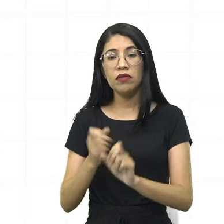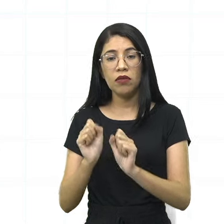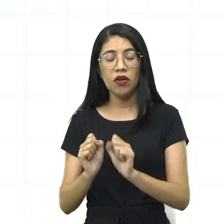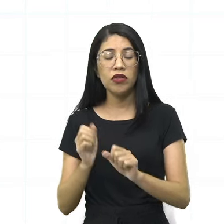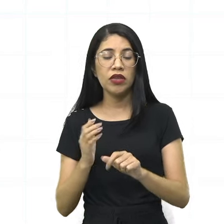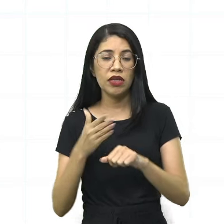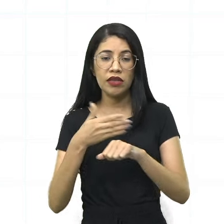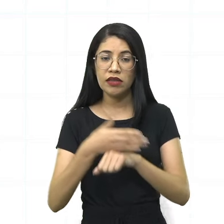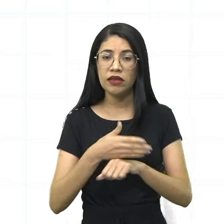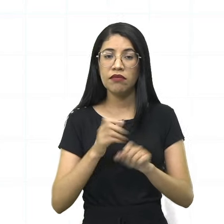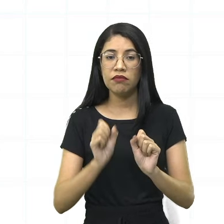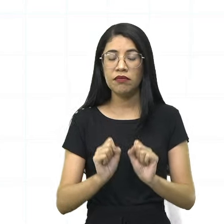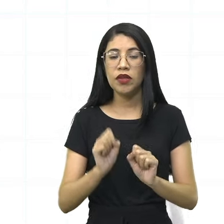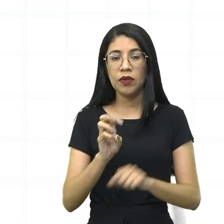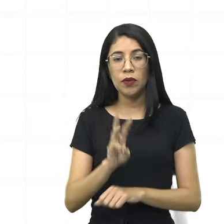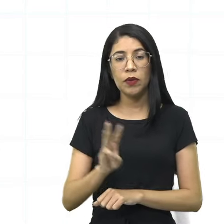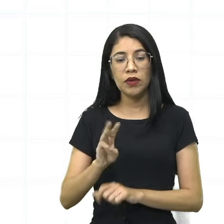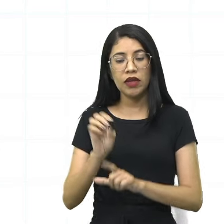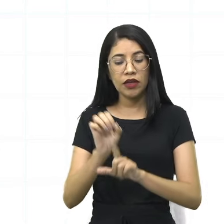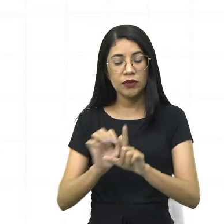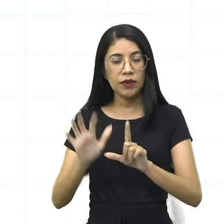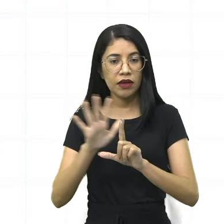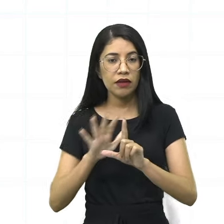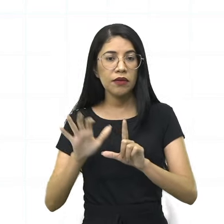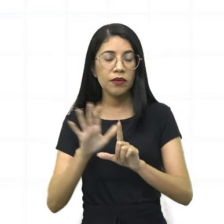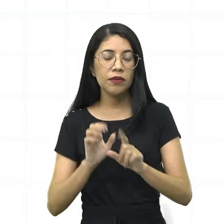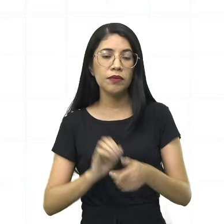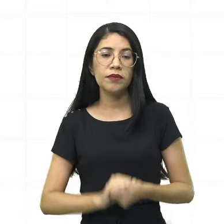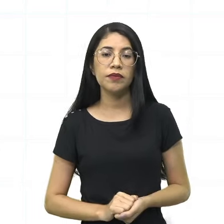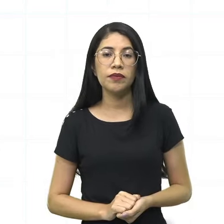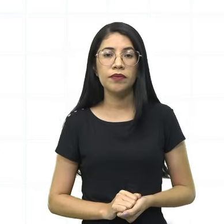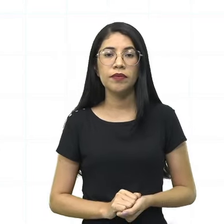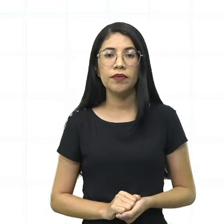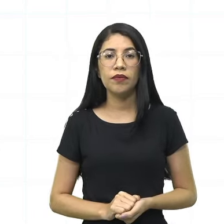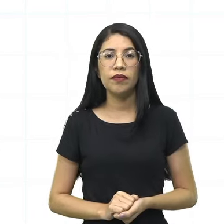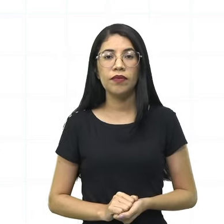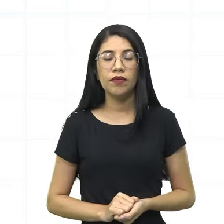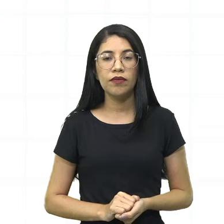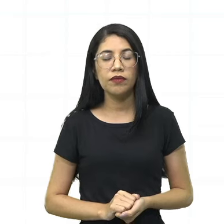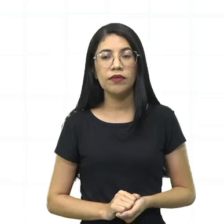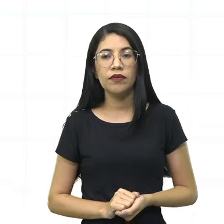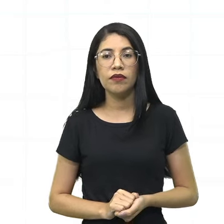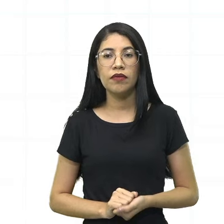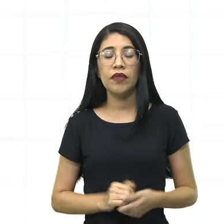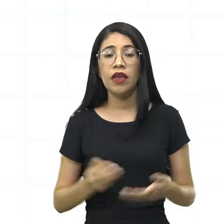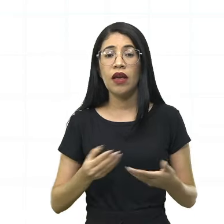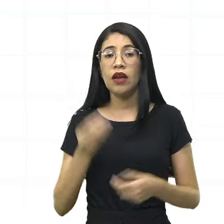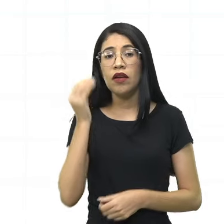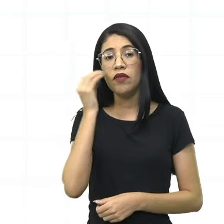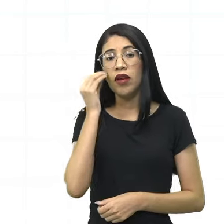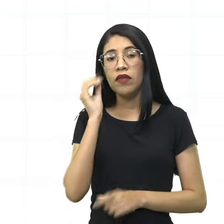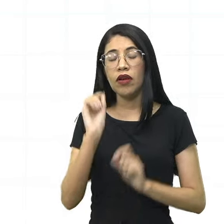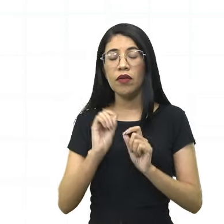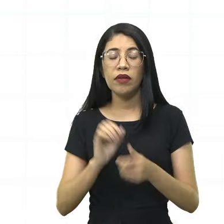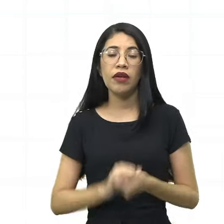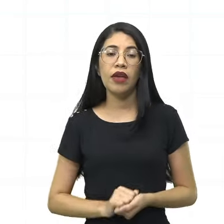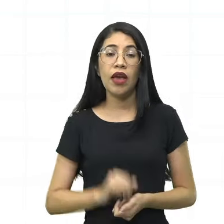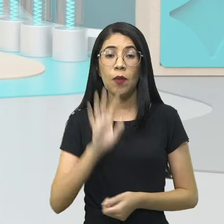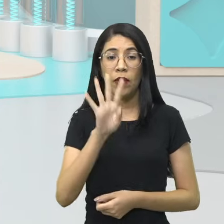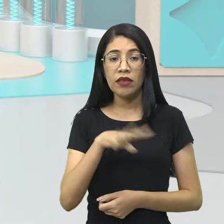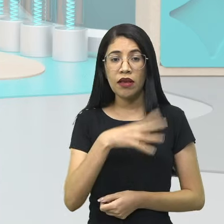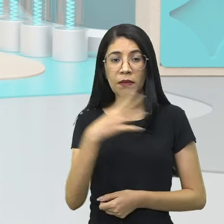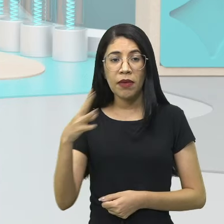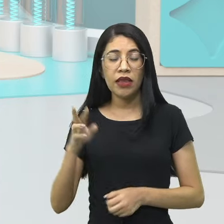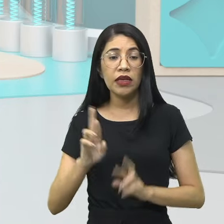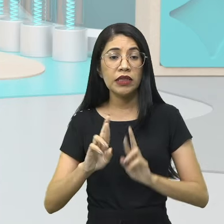quando vocês puderem acessar esse QR Code e observar o nosso exemplo, tá bom? Nós vamos ver então agora a diferença. Trouxe uma tabelinha